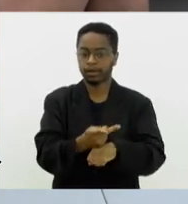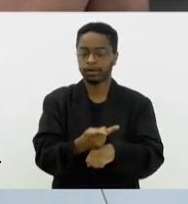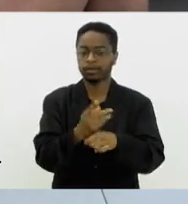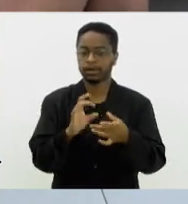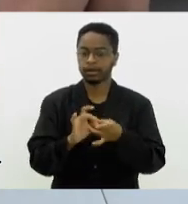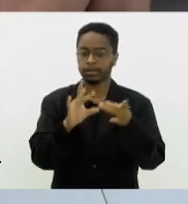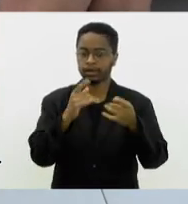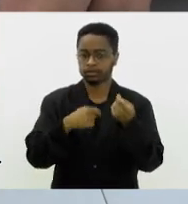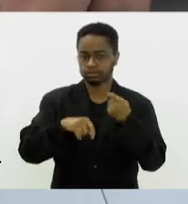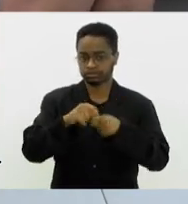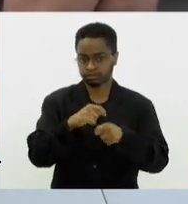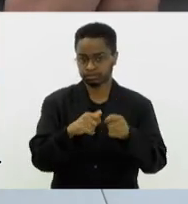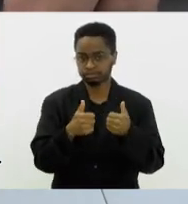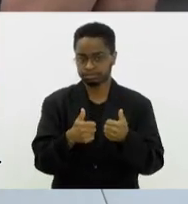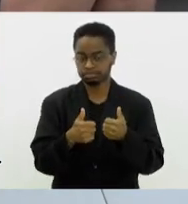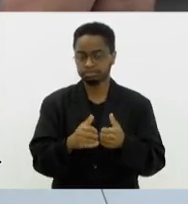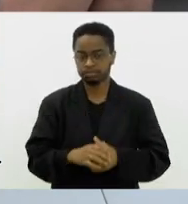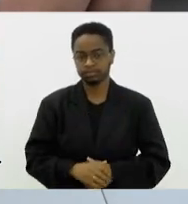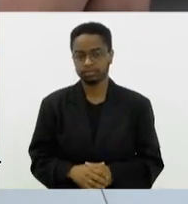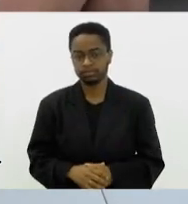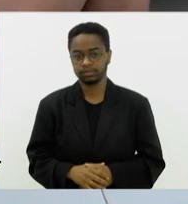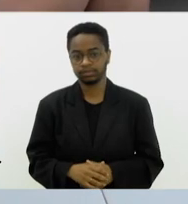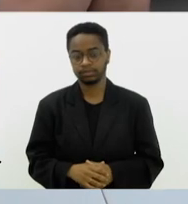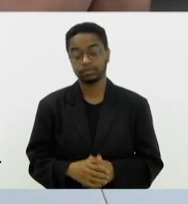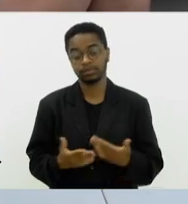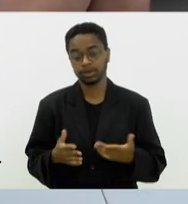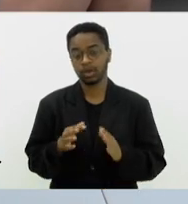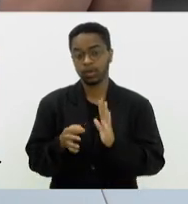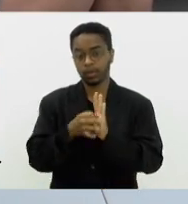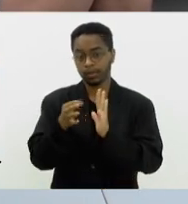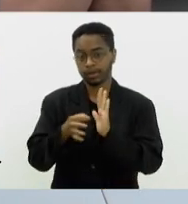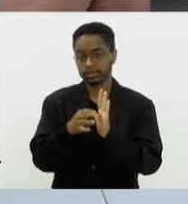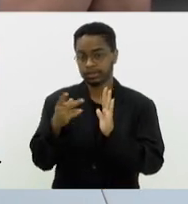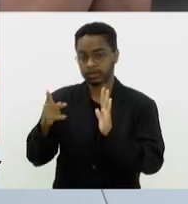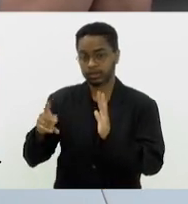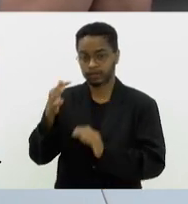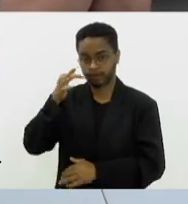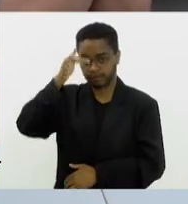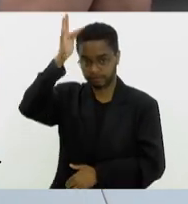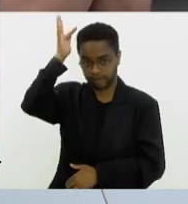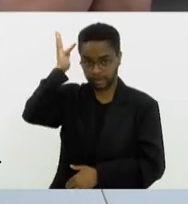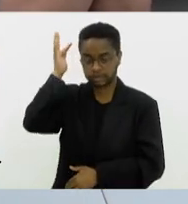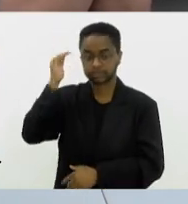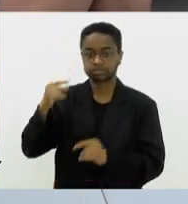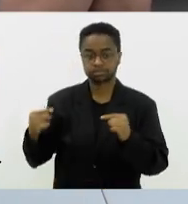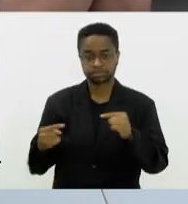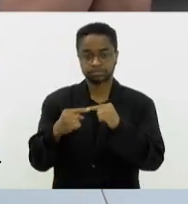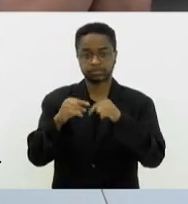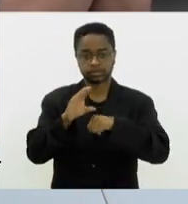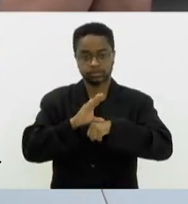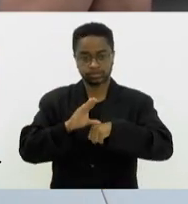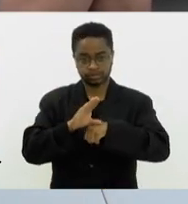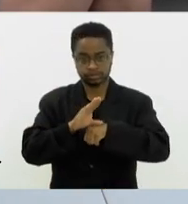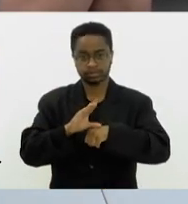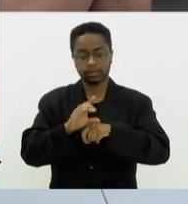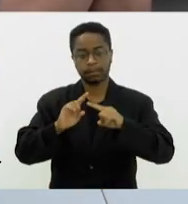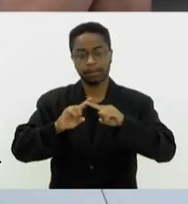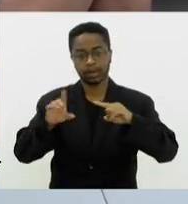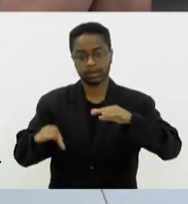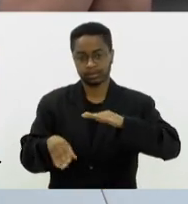Liberdade Econômica. E o parecer do Fred Pacheco foi pela constitucionalidade das